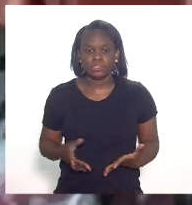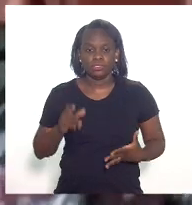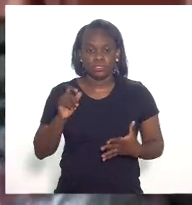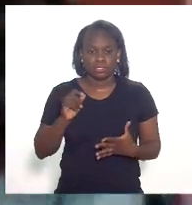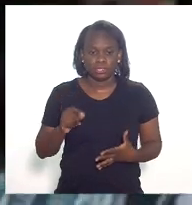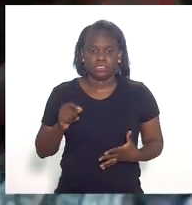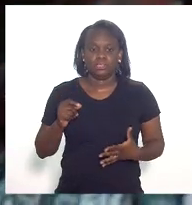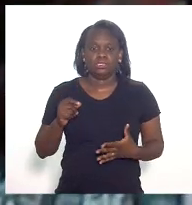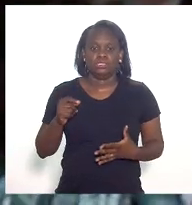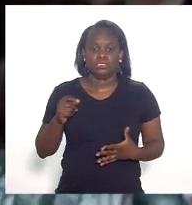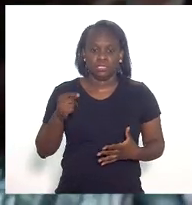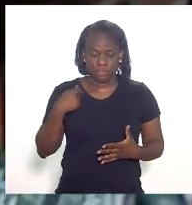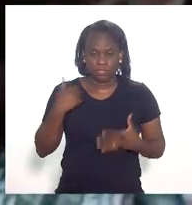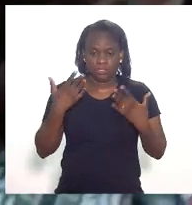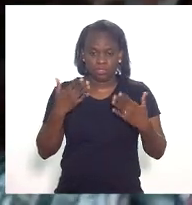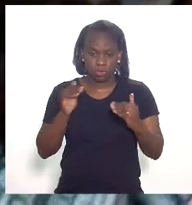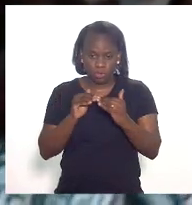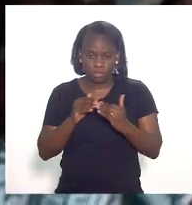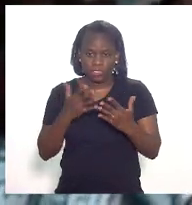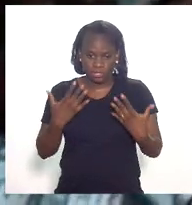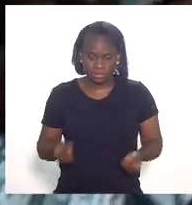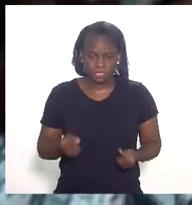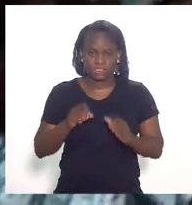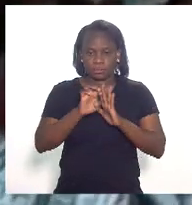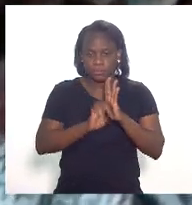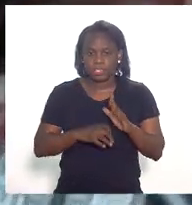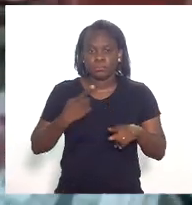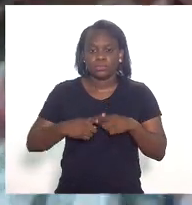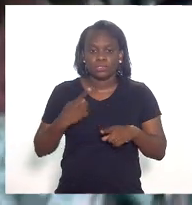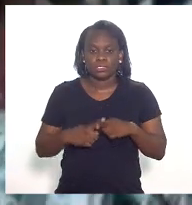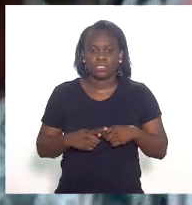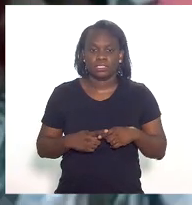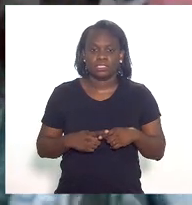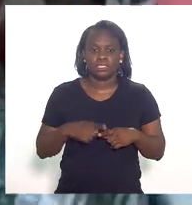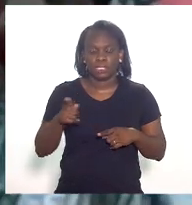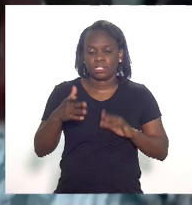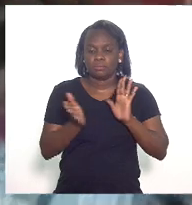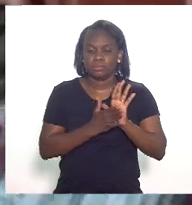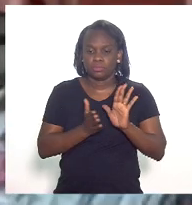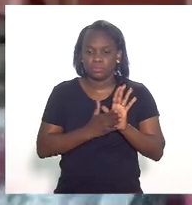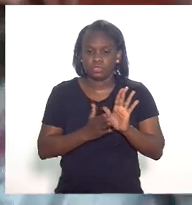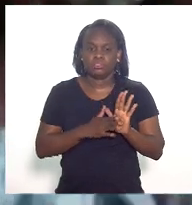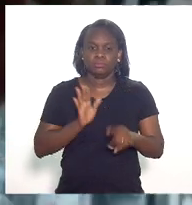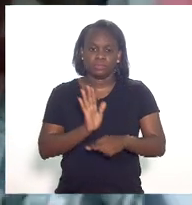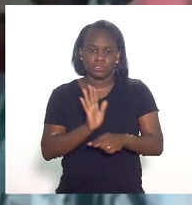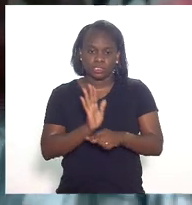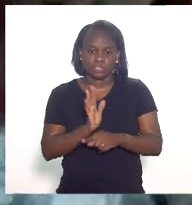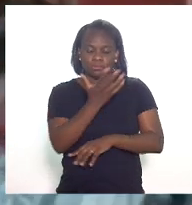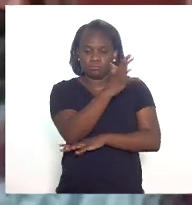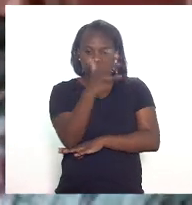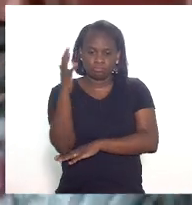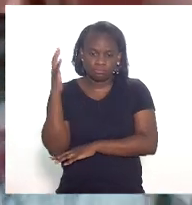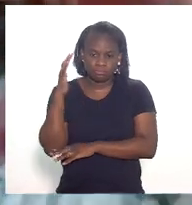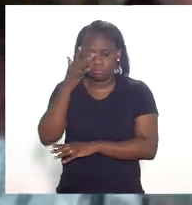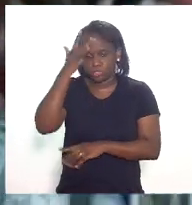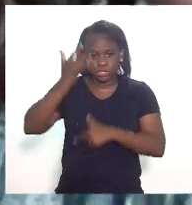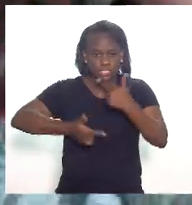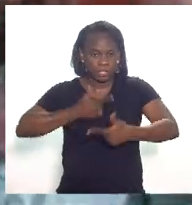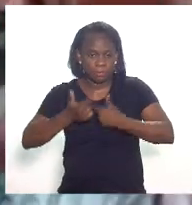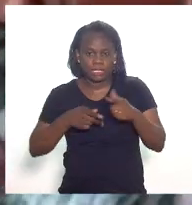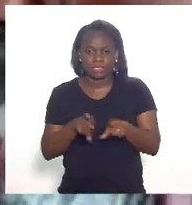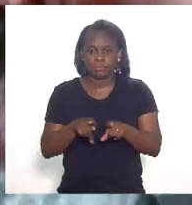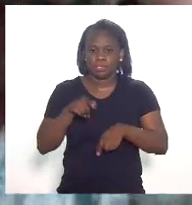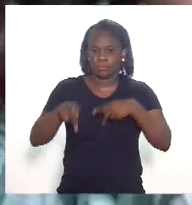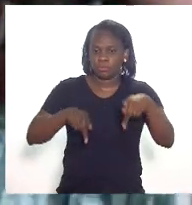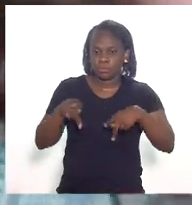minha favorabilidade em relação à emenda é no sentido de que ela propõe uma proteção ao meio ambiente, aos trabalhadores e à